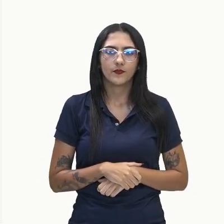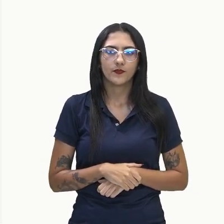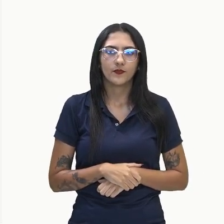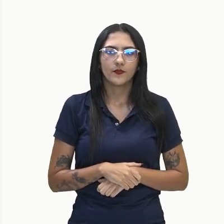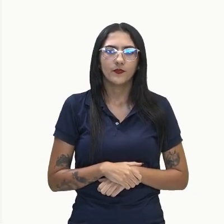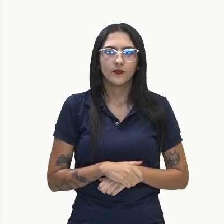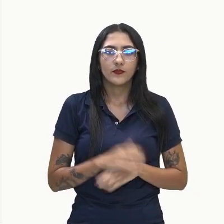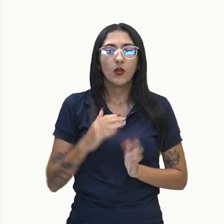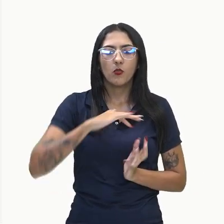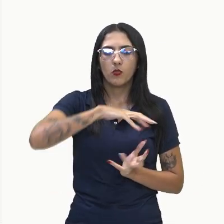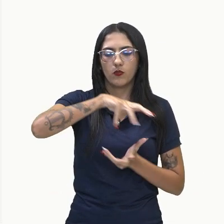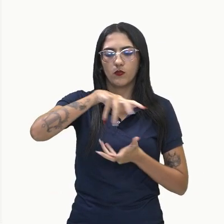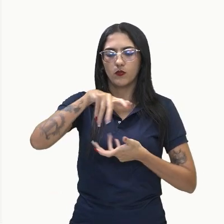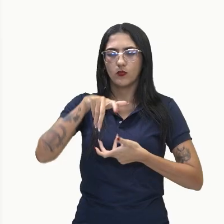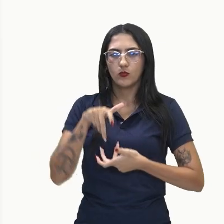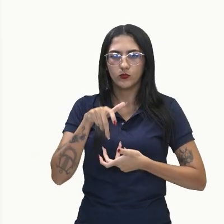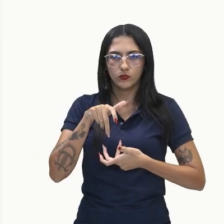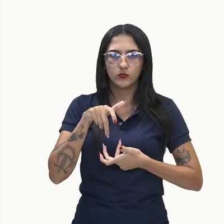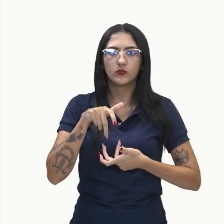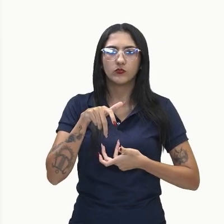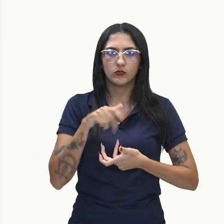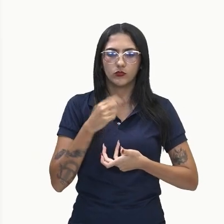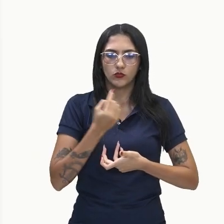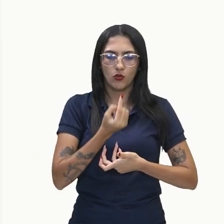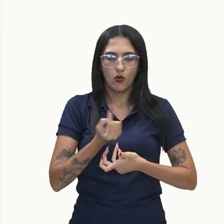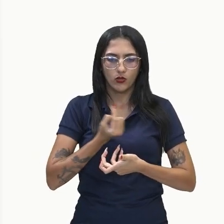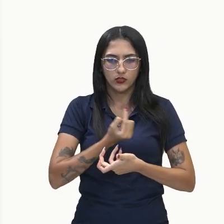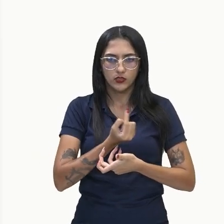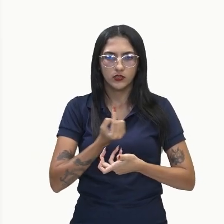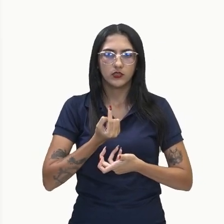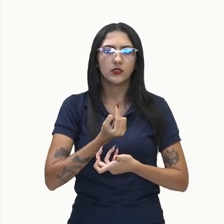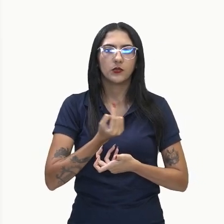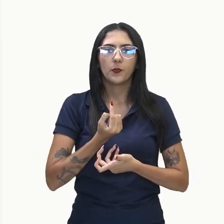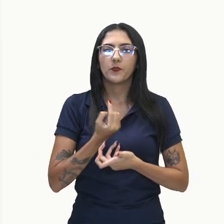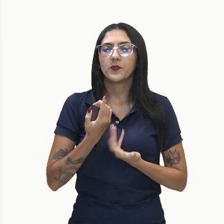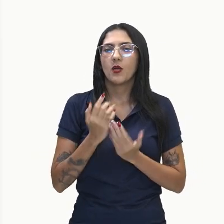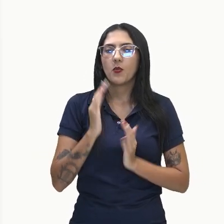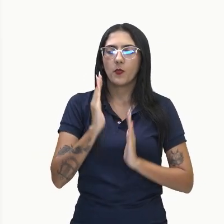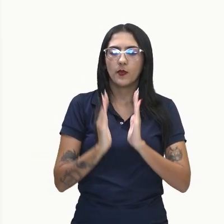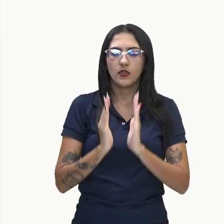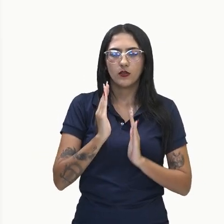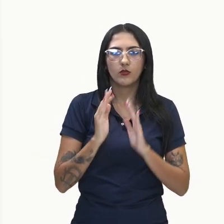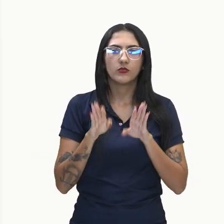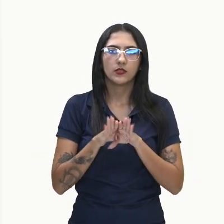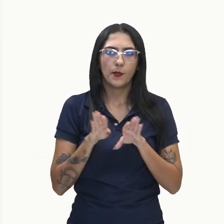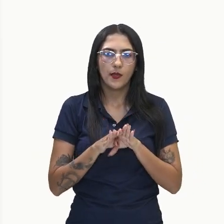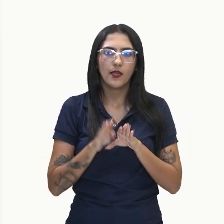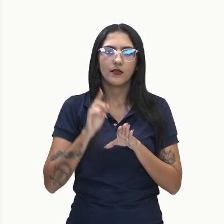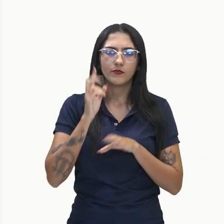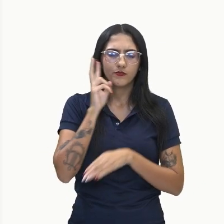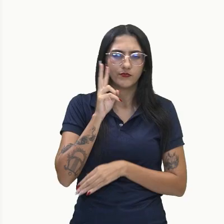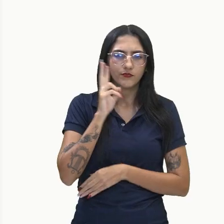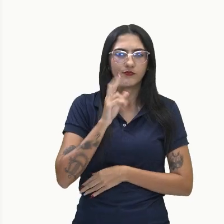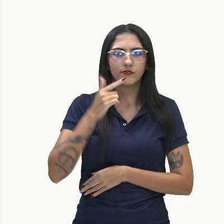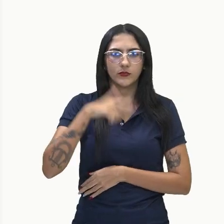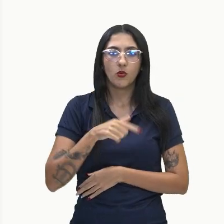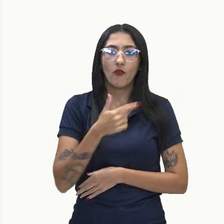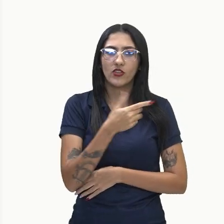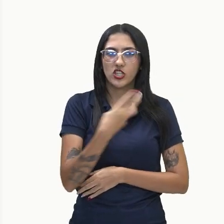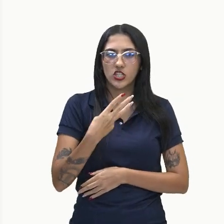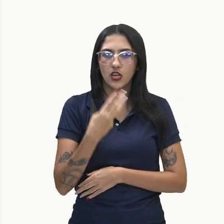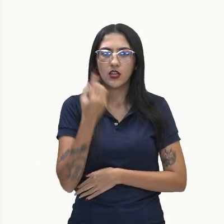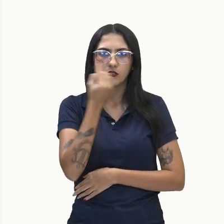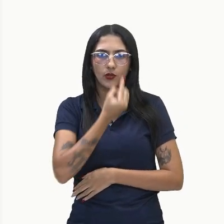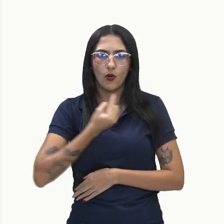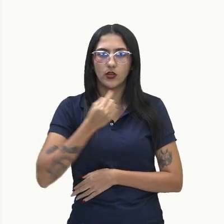esse movimento em torno do seu próprio eixo. A duração é de 23 horas,